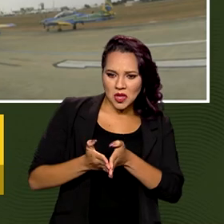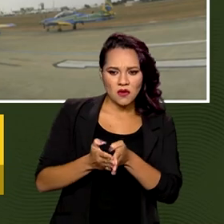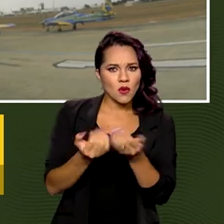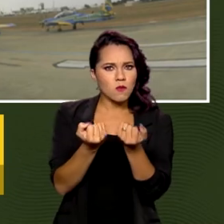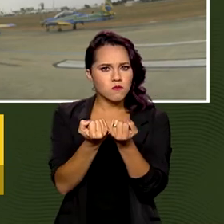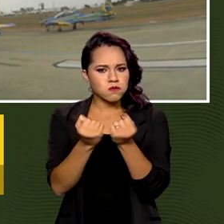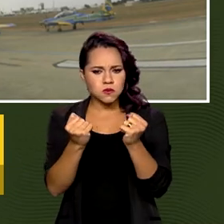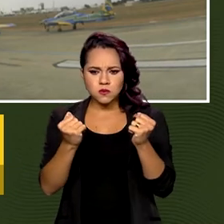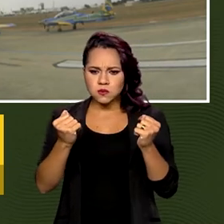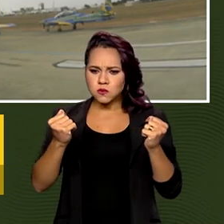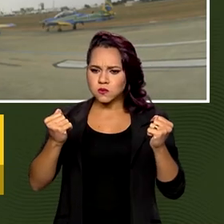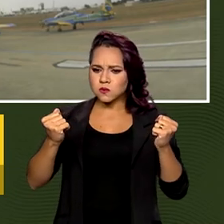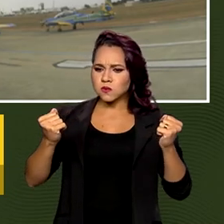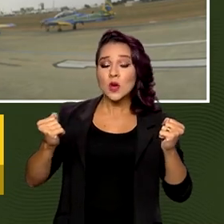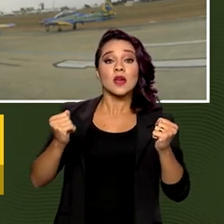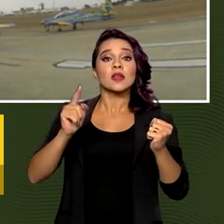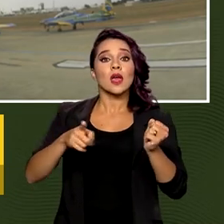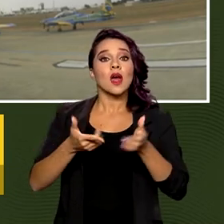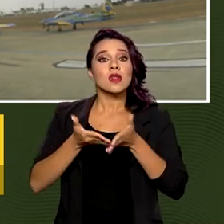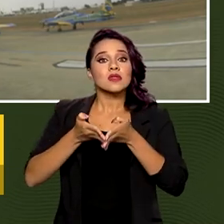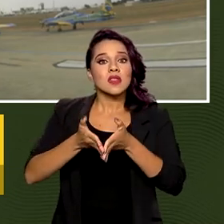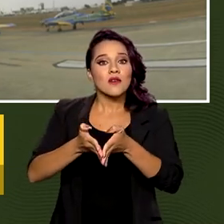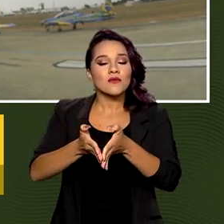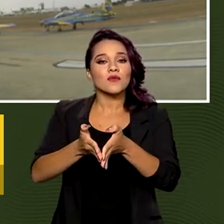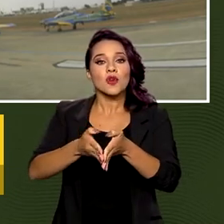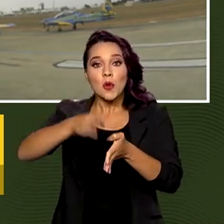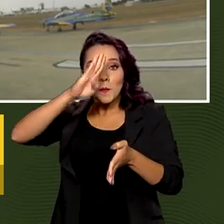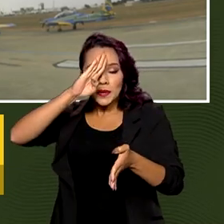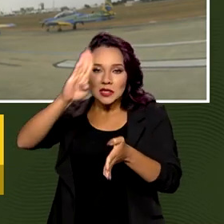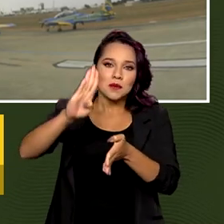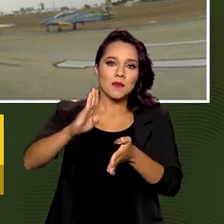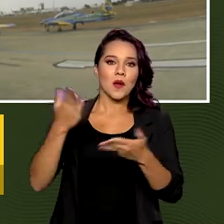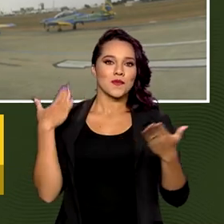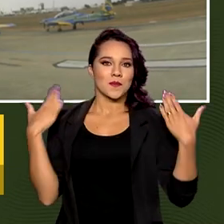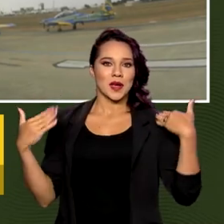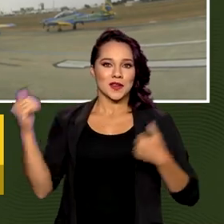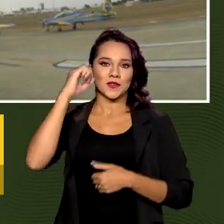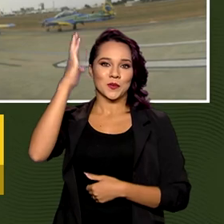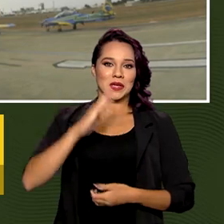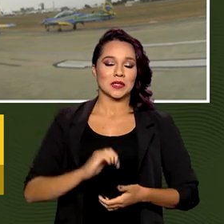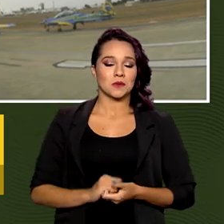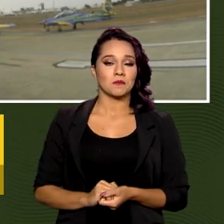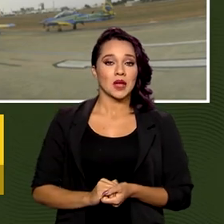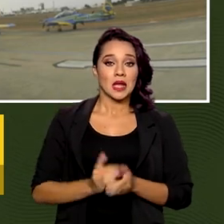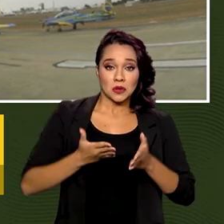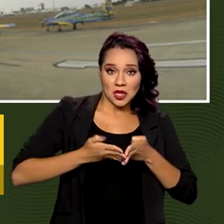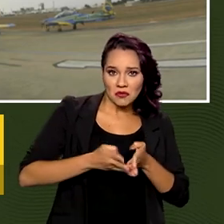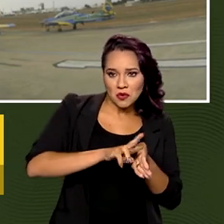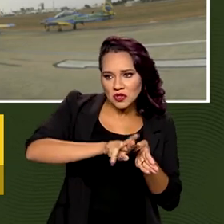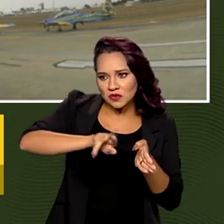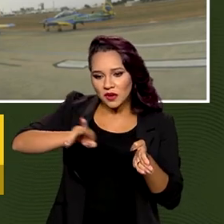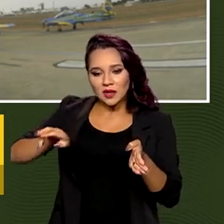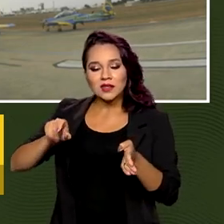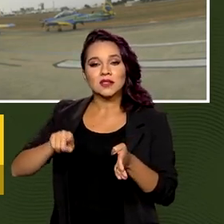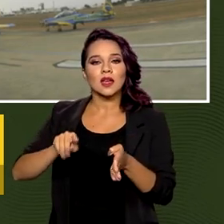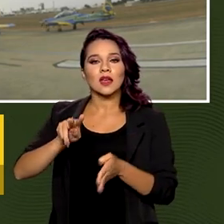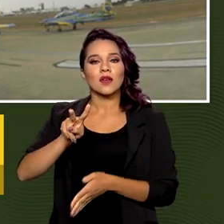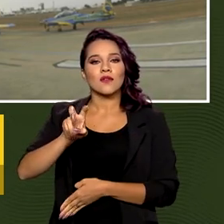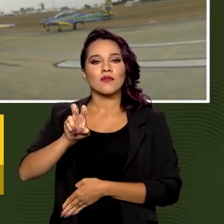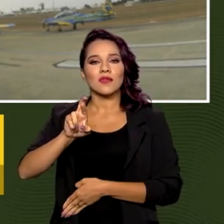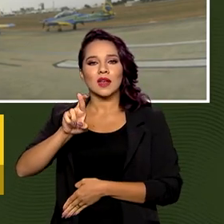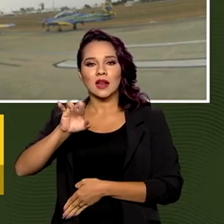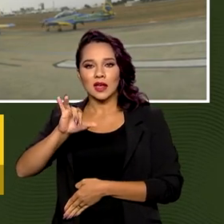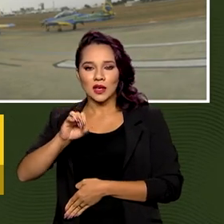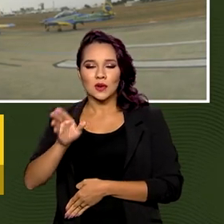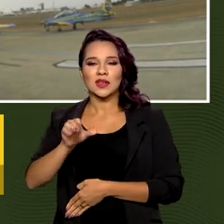Atlântico, que é o navio capitânia da Marinha do Brasil. Dentre esses navios também tem o navio veleiro Cisne Branco,